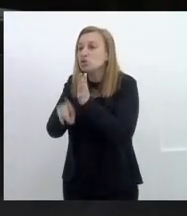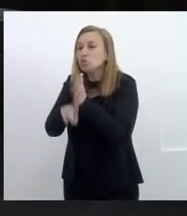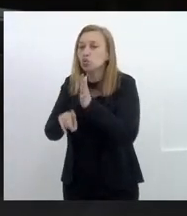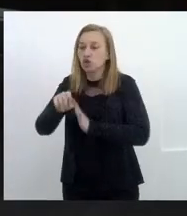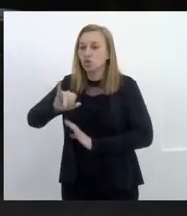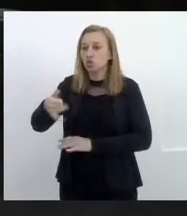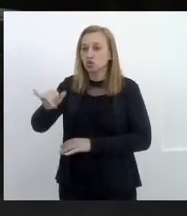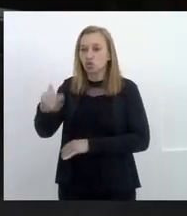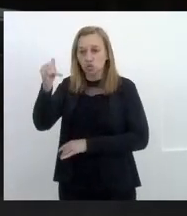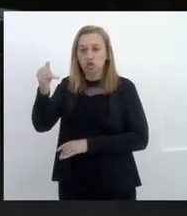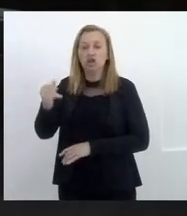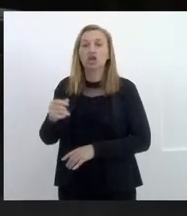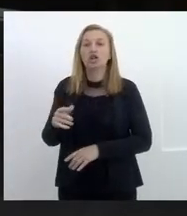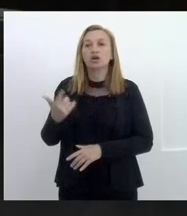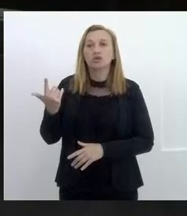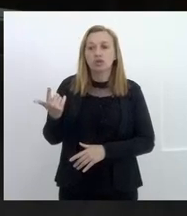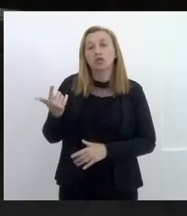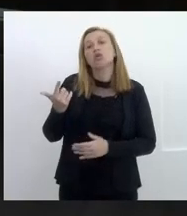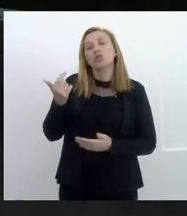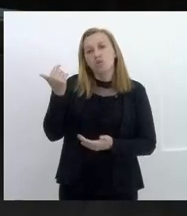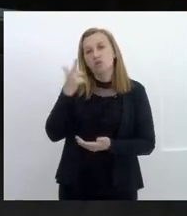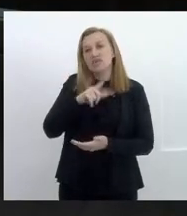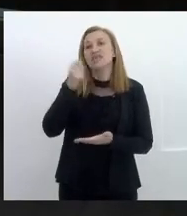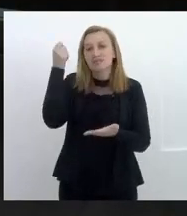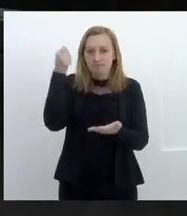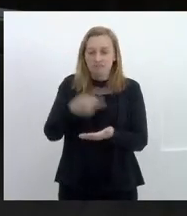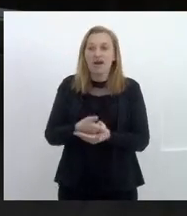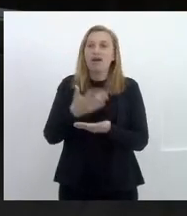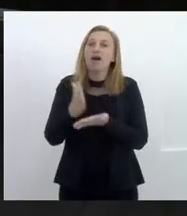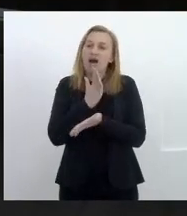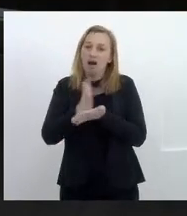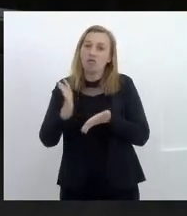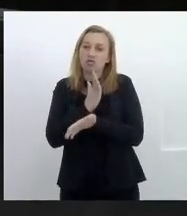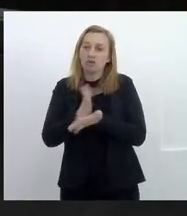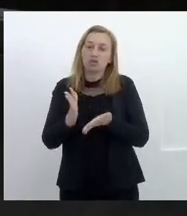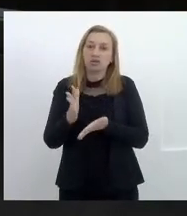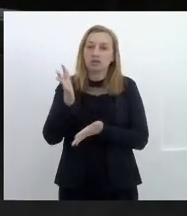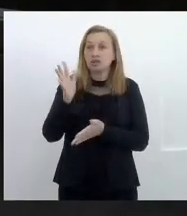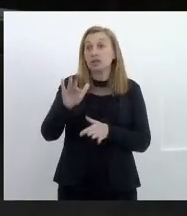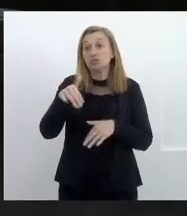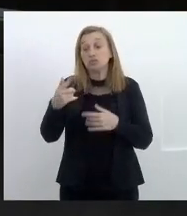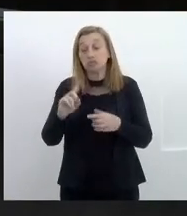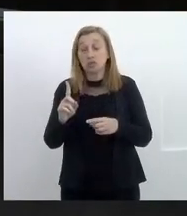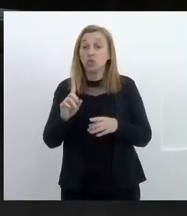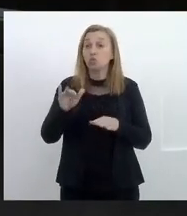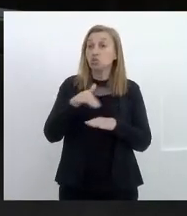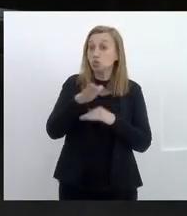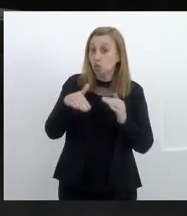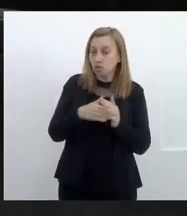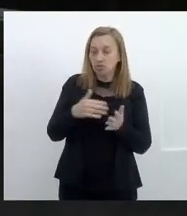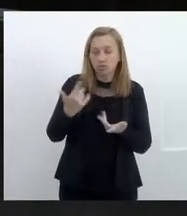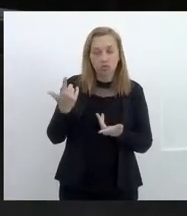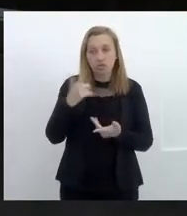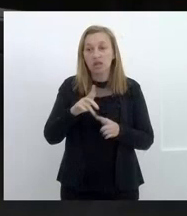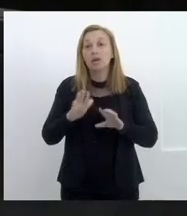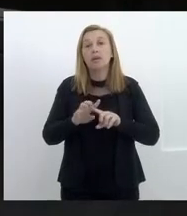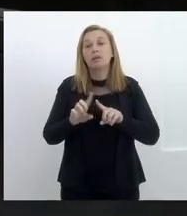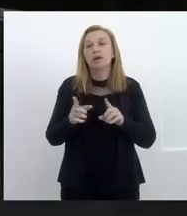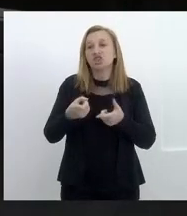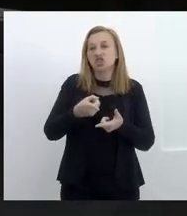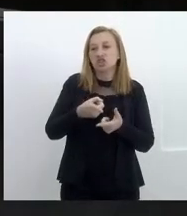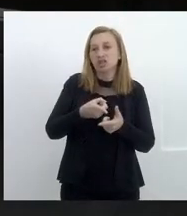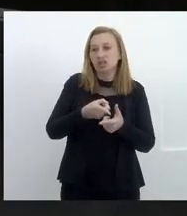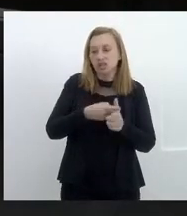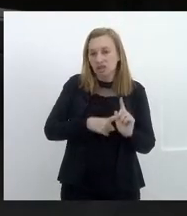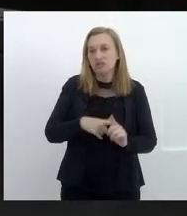taxa de juros e a gente que tentar quitar algumas delas não todas que a gente não teria condição porque a gente deve hoje